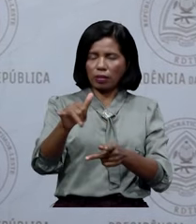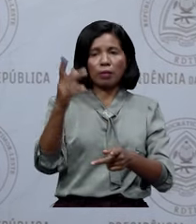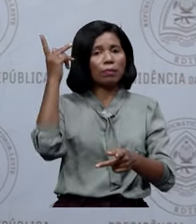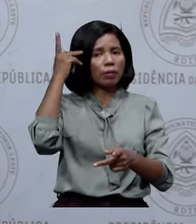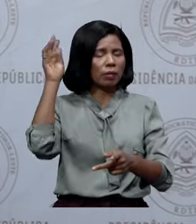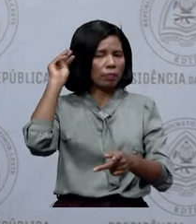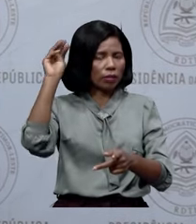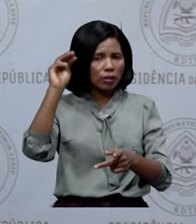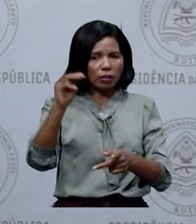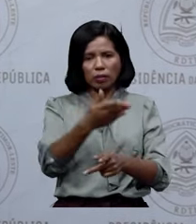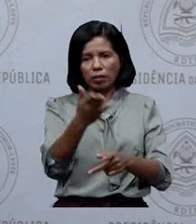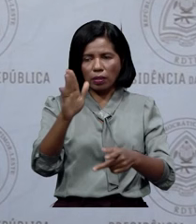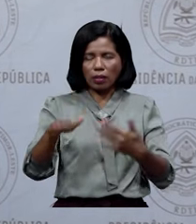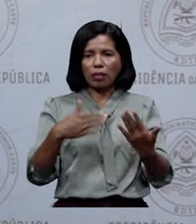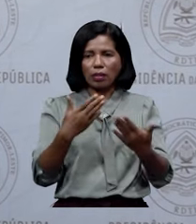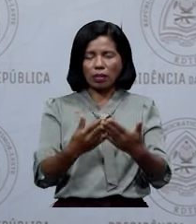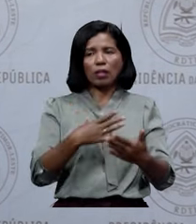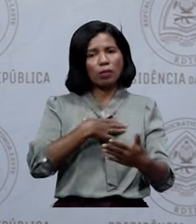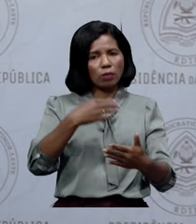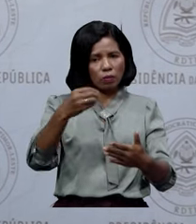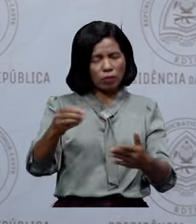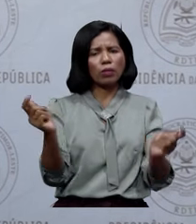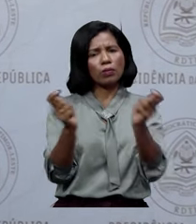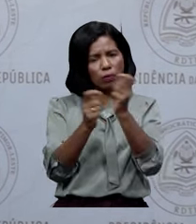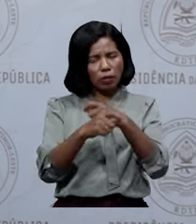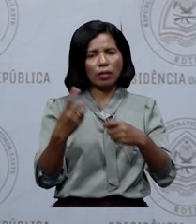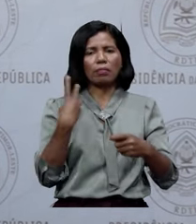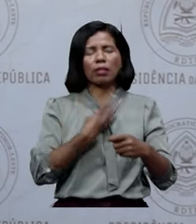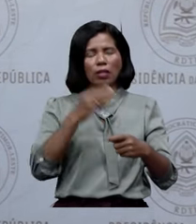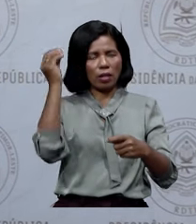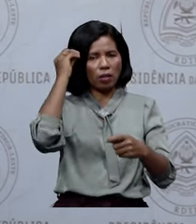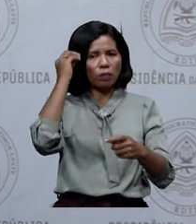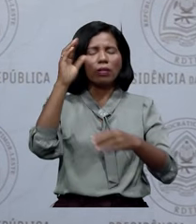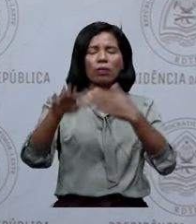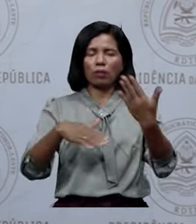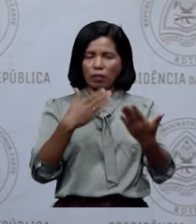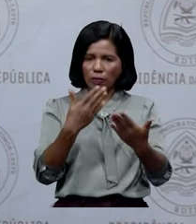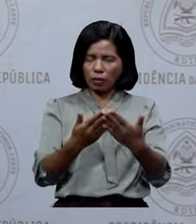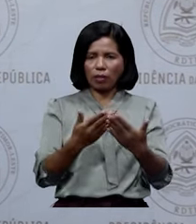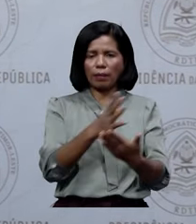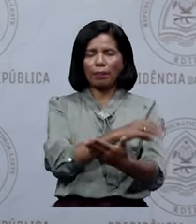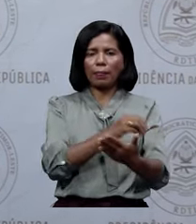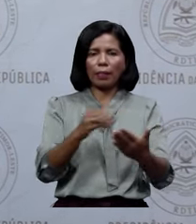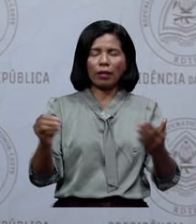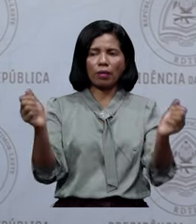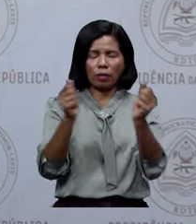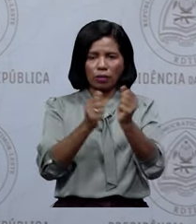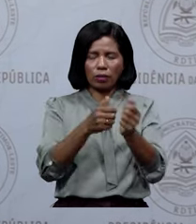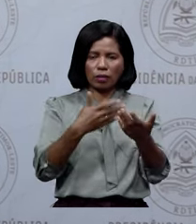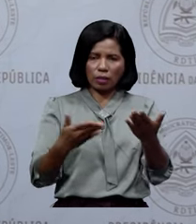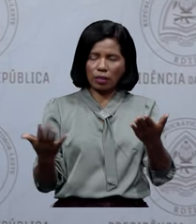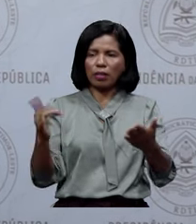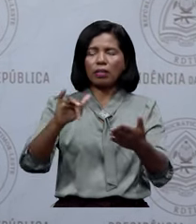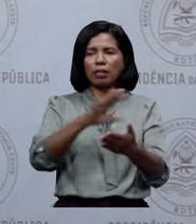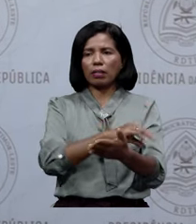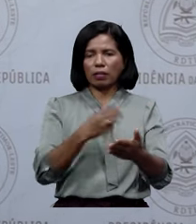primeiro-ministro Guzmão e gostaria de ter a troca de opiniões frutífera, acompanhando de perto os frutos que tivemos